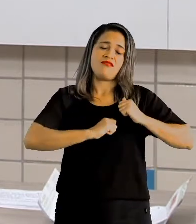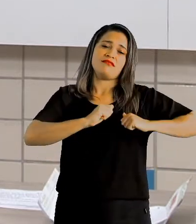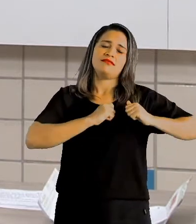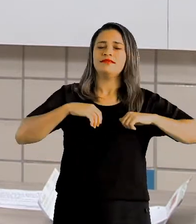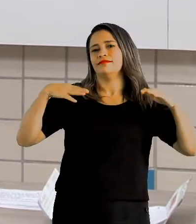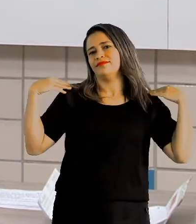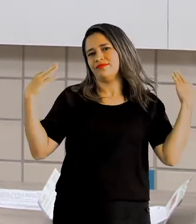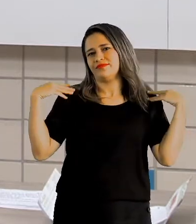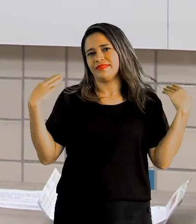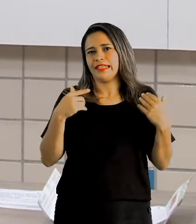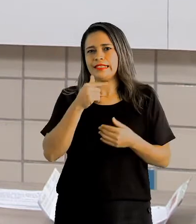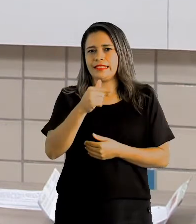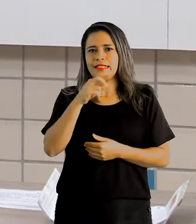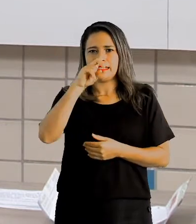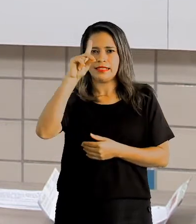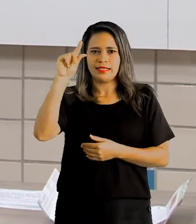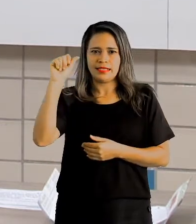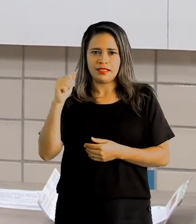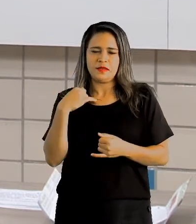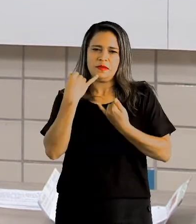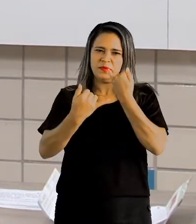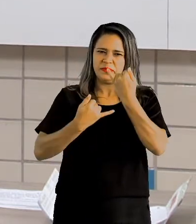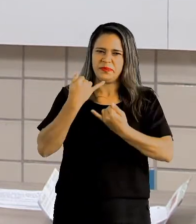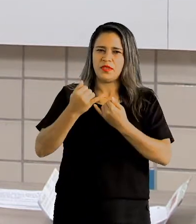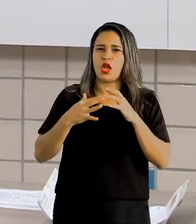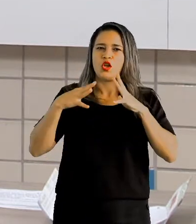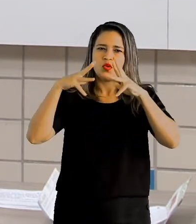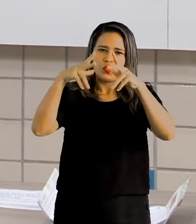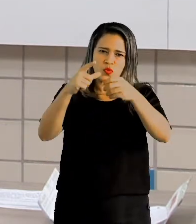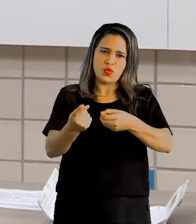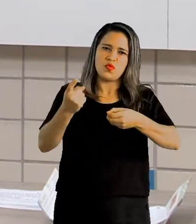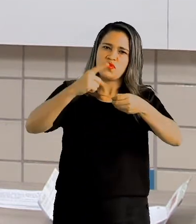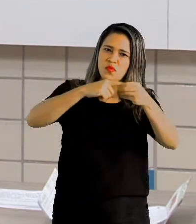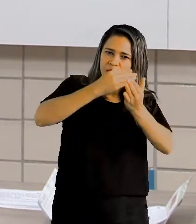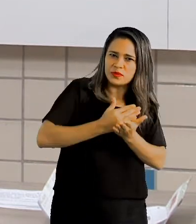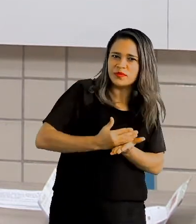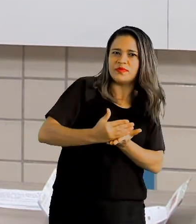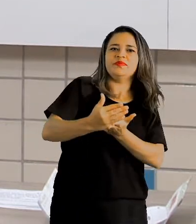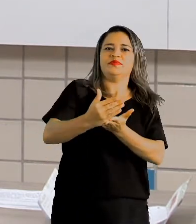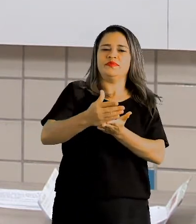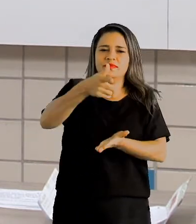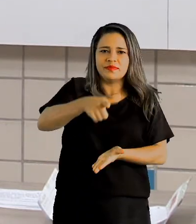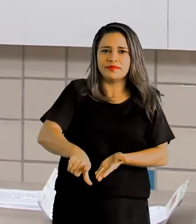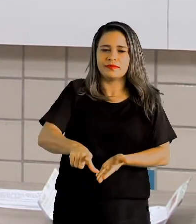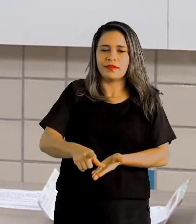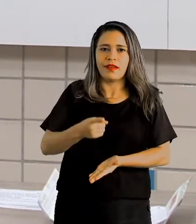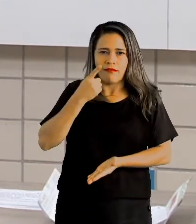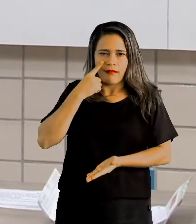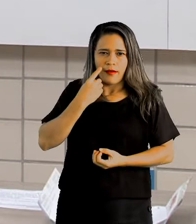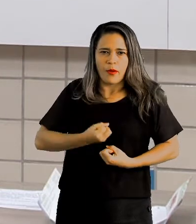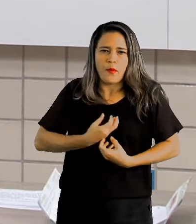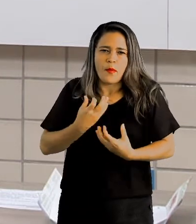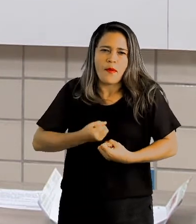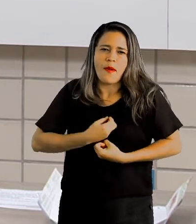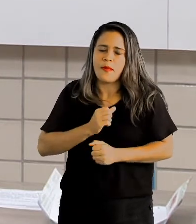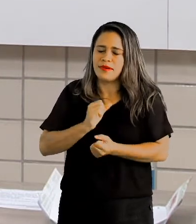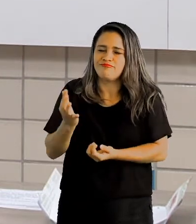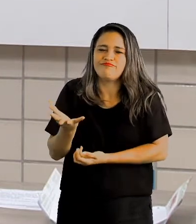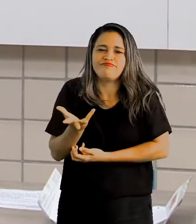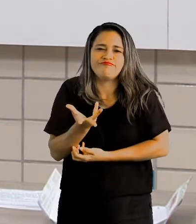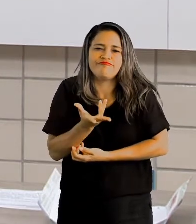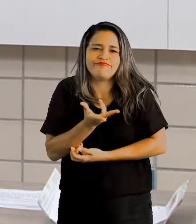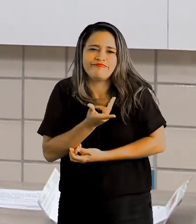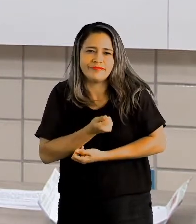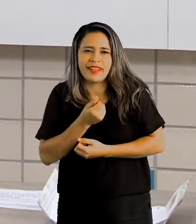passear. 7 dias de brincadeira e tudo volta a começar. Viu que poema maravilhoso? É uma canção,